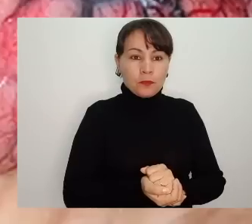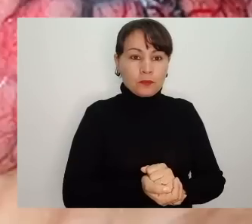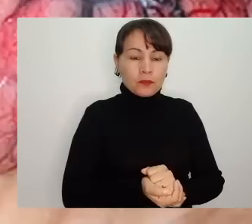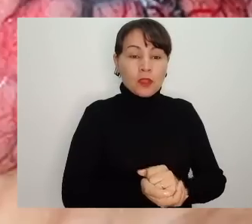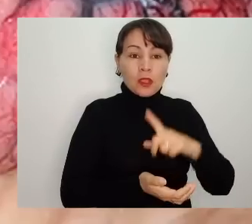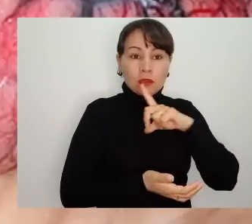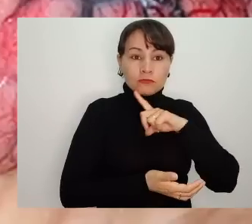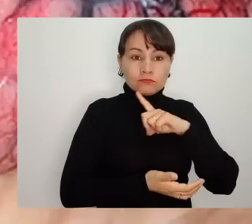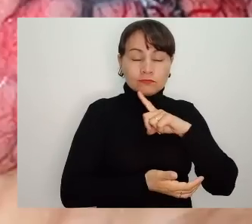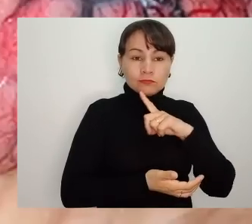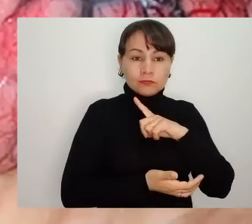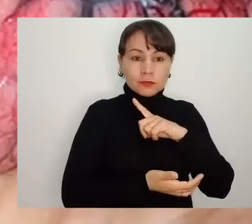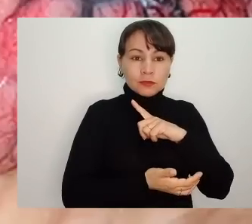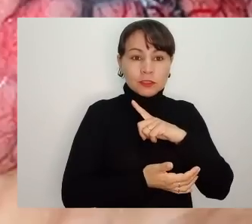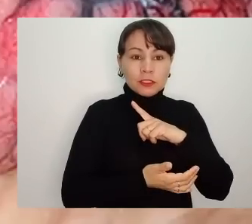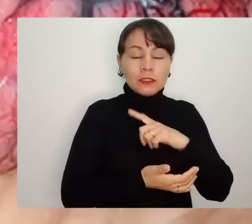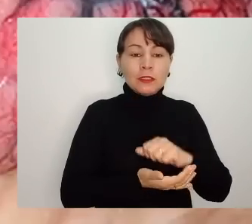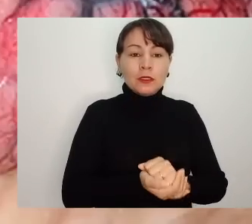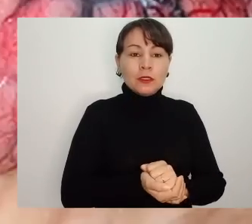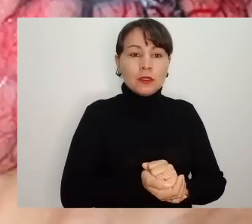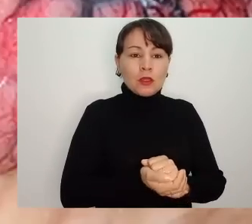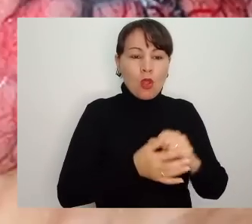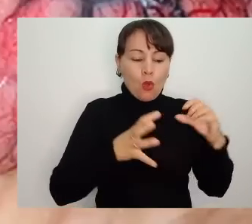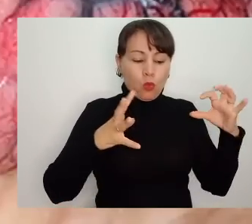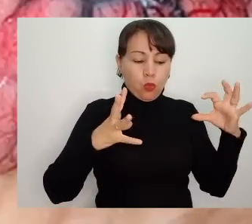adjacências, nós temos